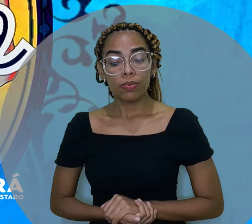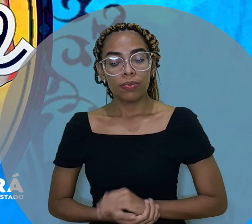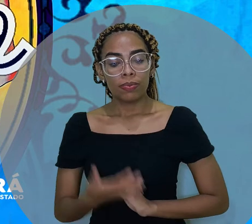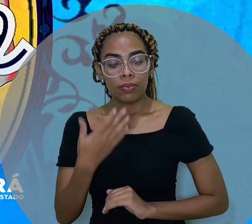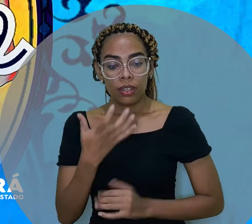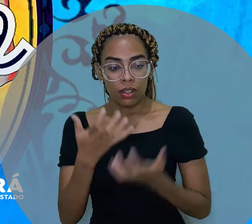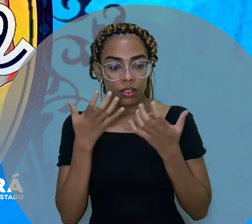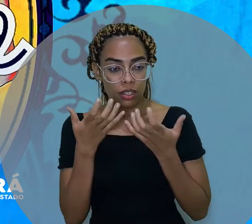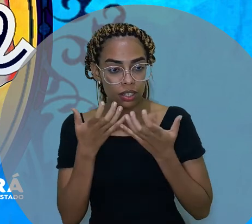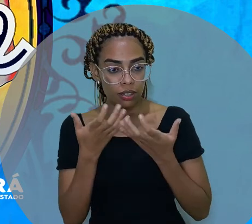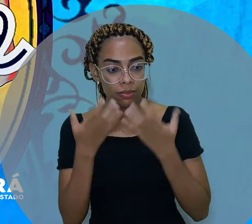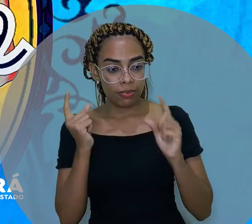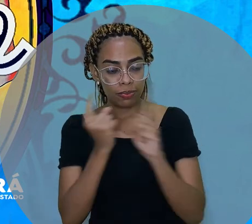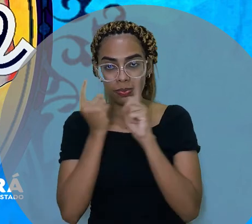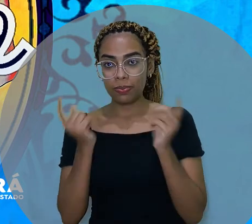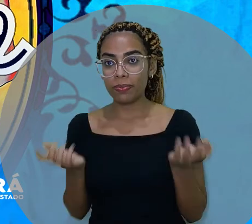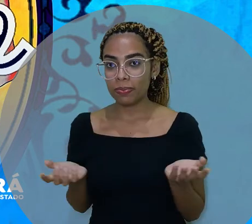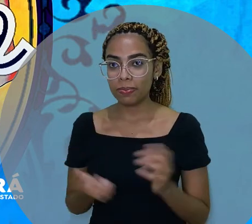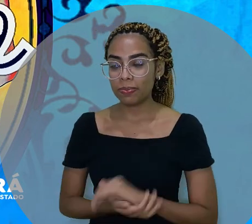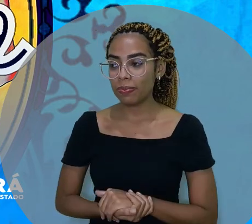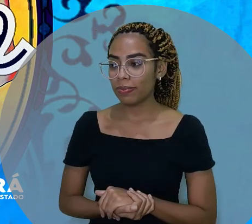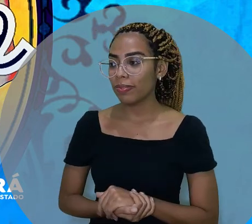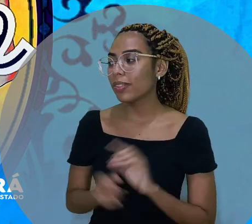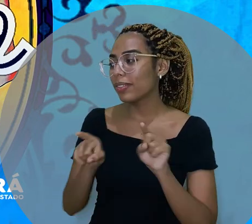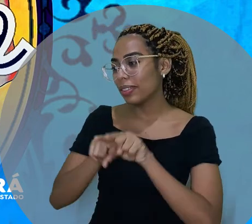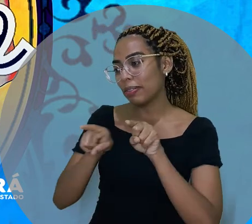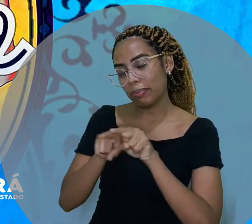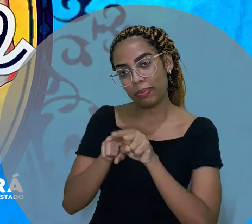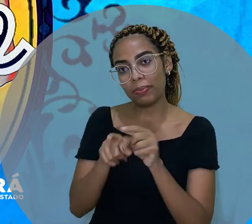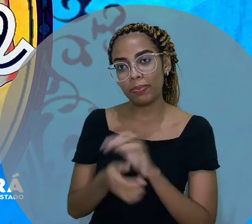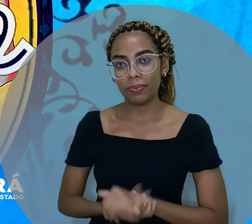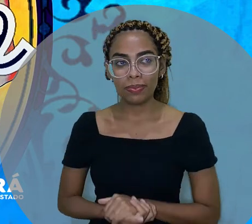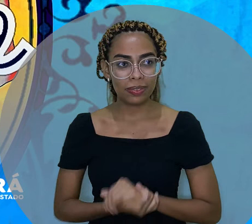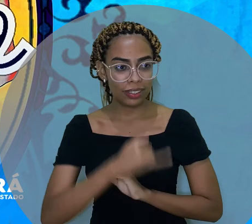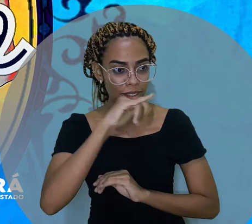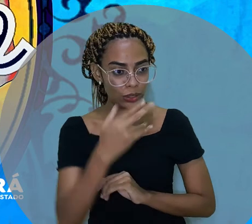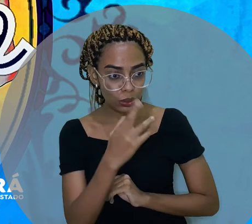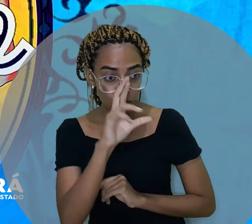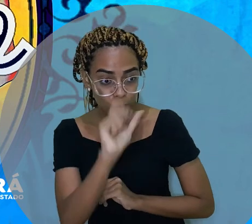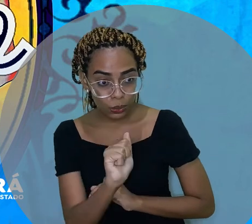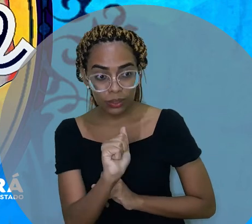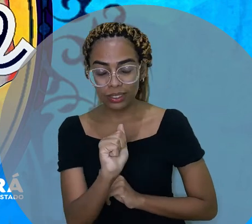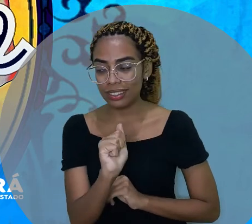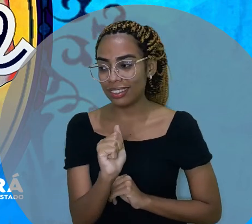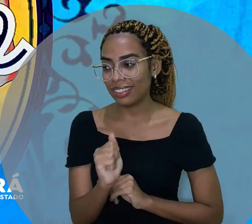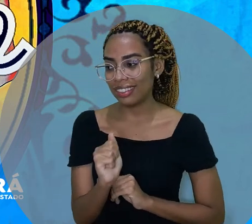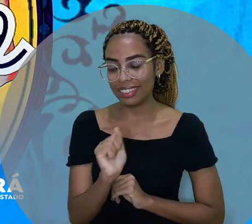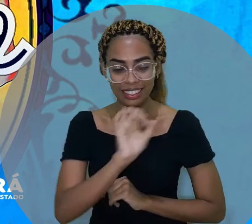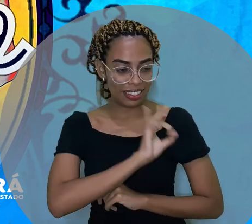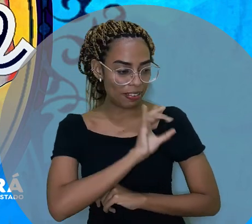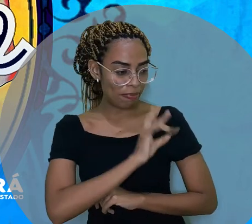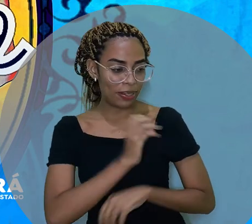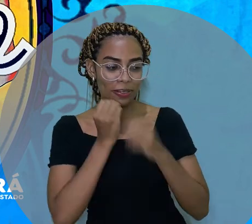tchau. Sabe, eu gostaria de te ver. Eu